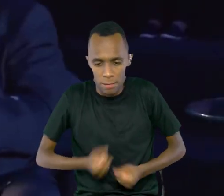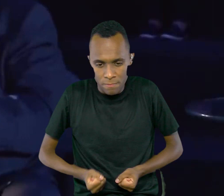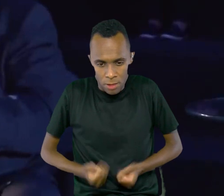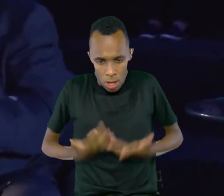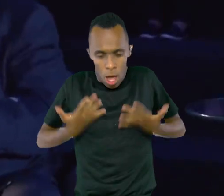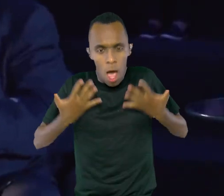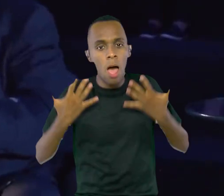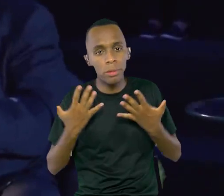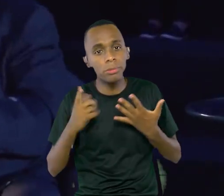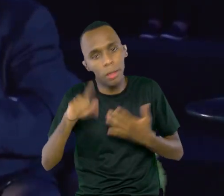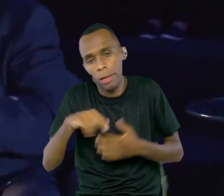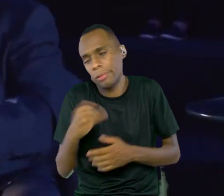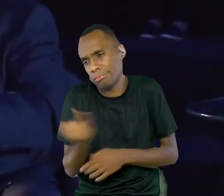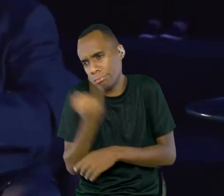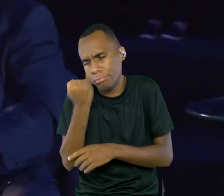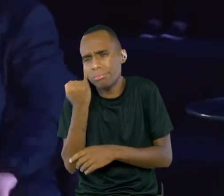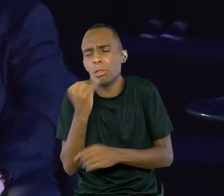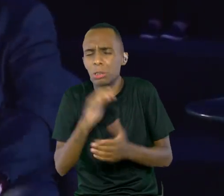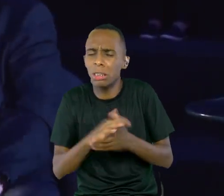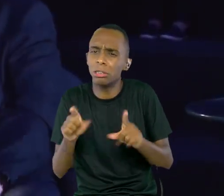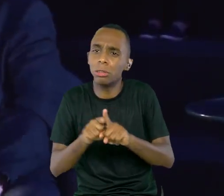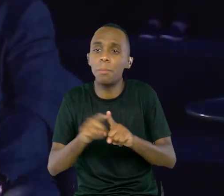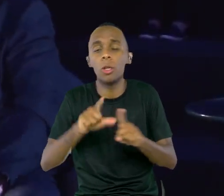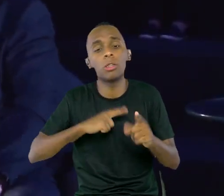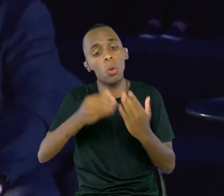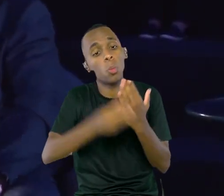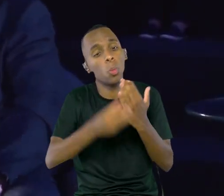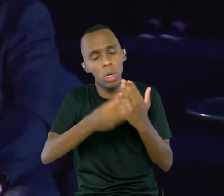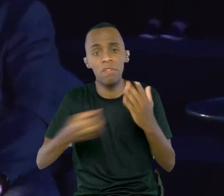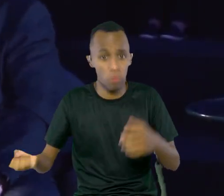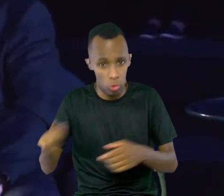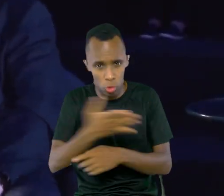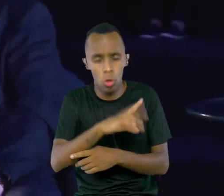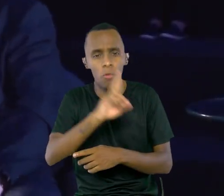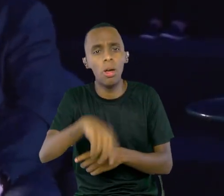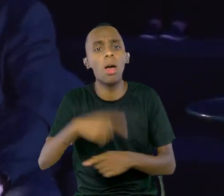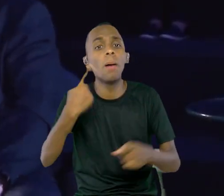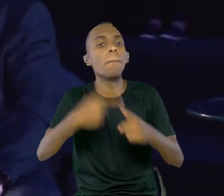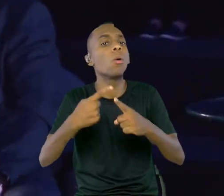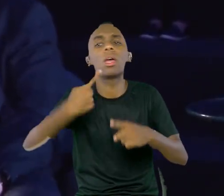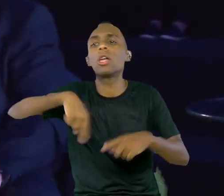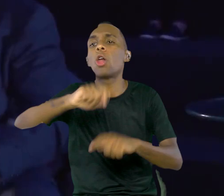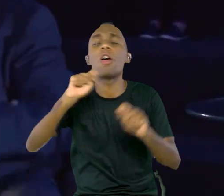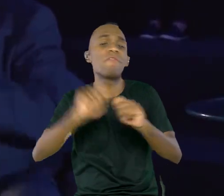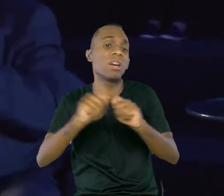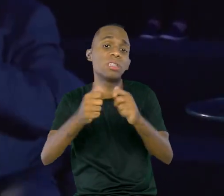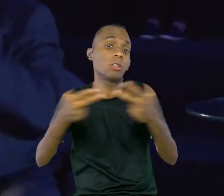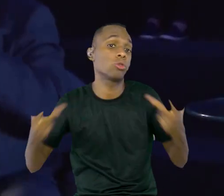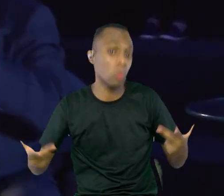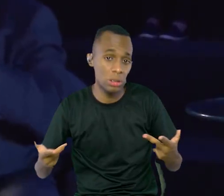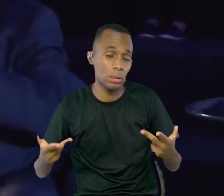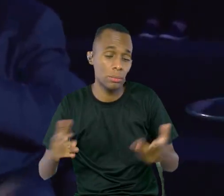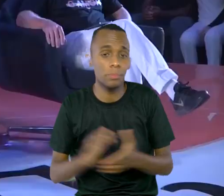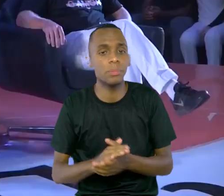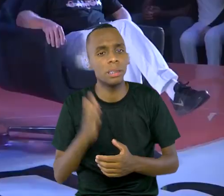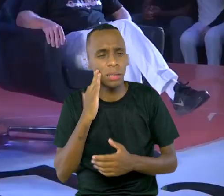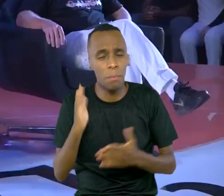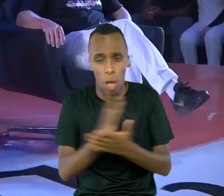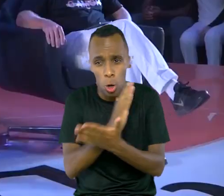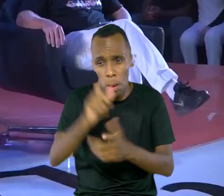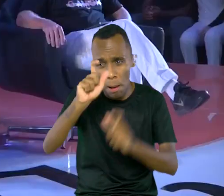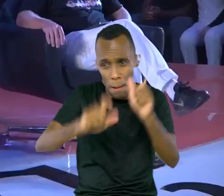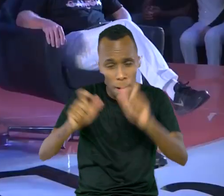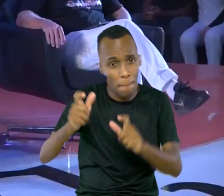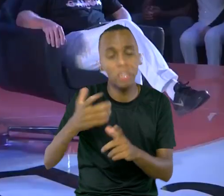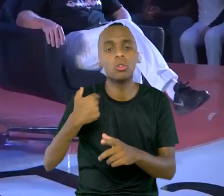a vida vibrar. Interessante. Eu tenho um livro que saiu mais recentemente, chamado Por que Fazemos o que Fazemos, e